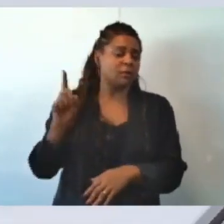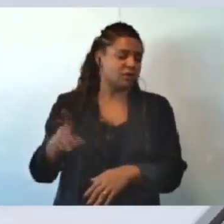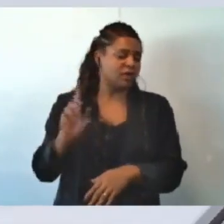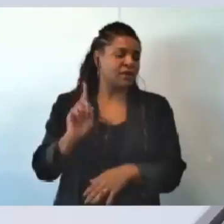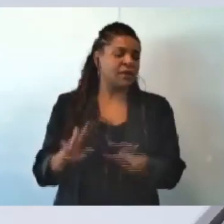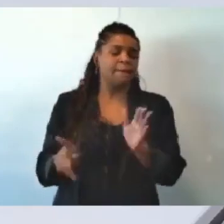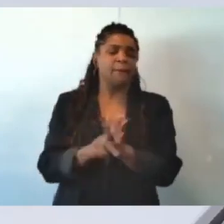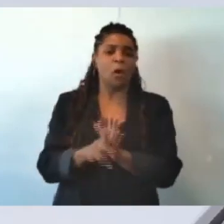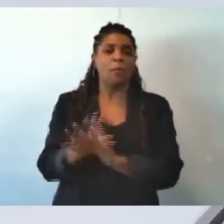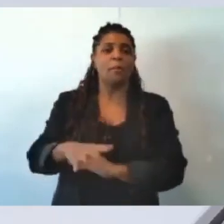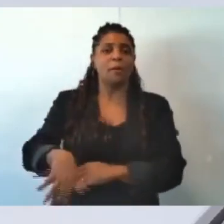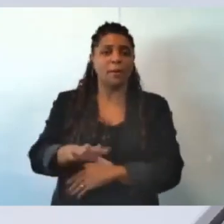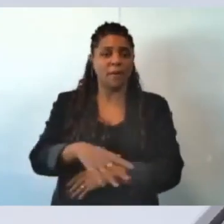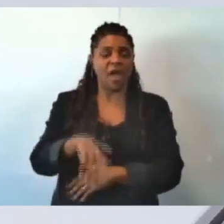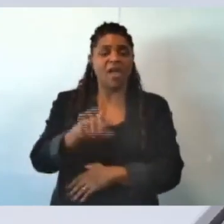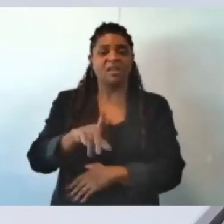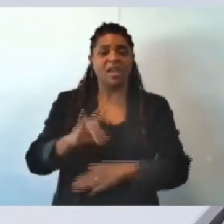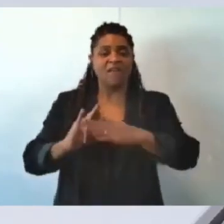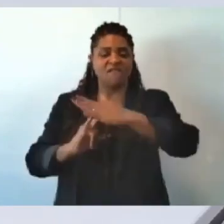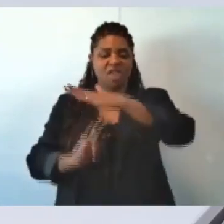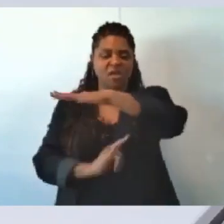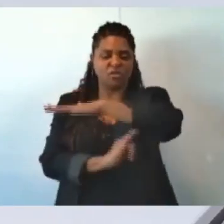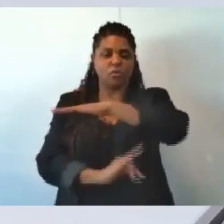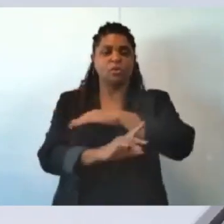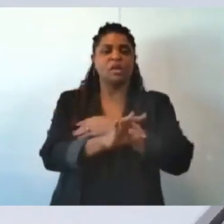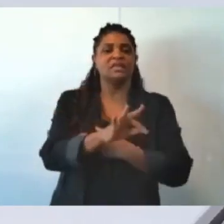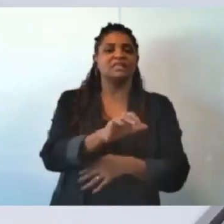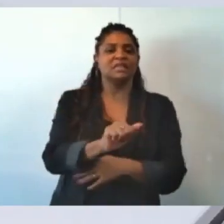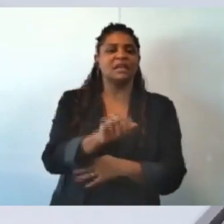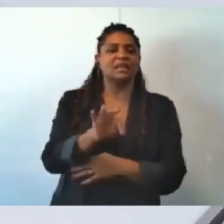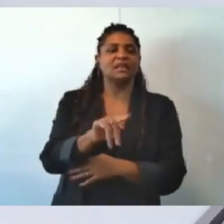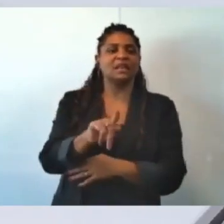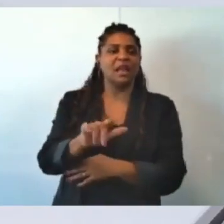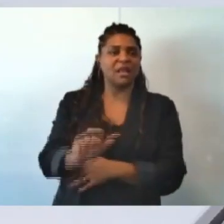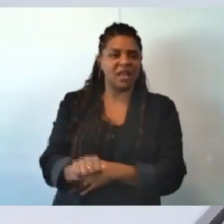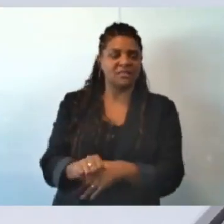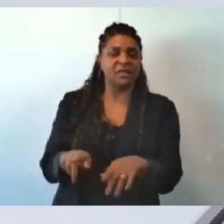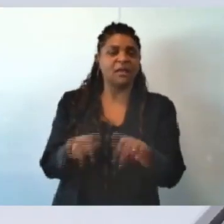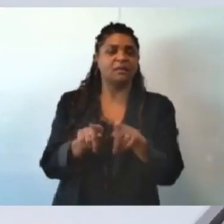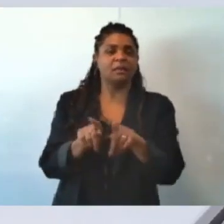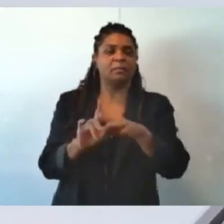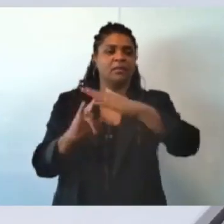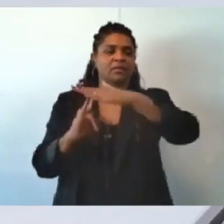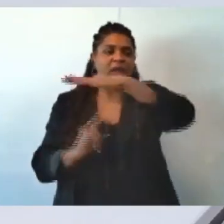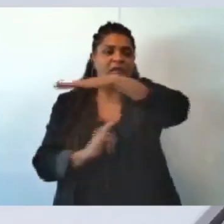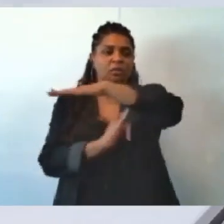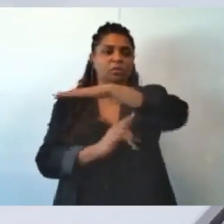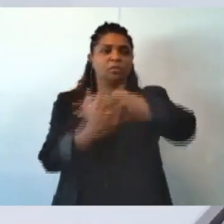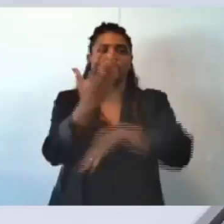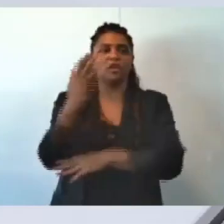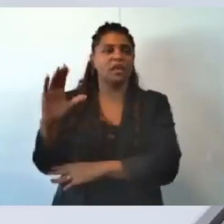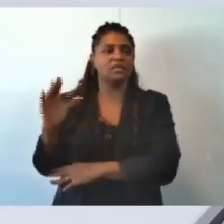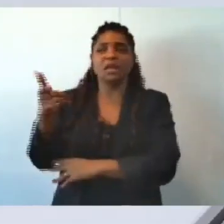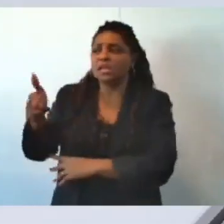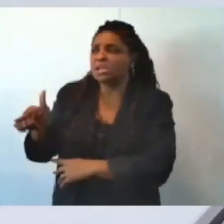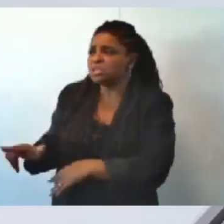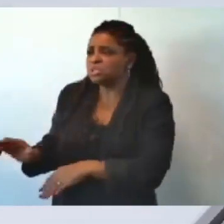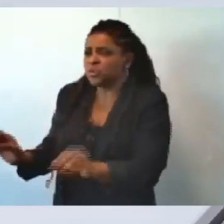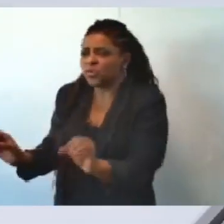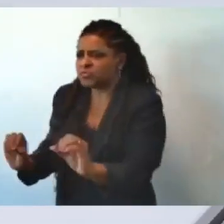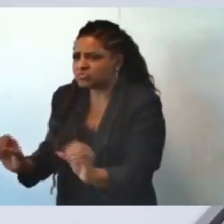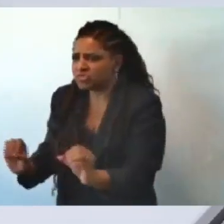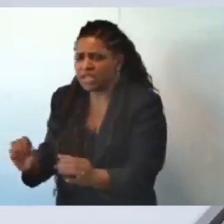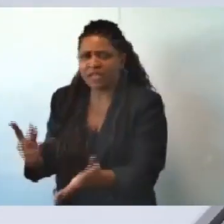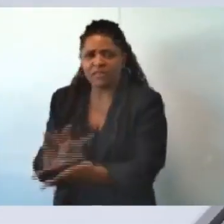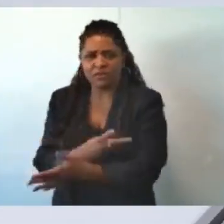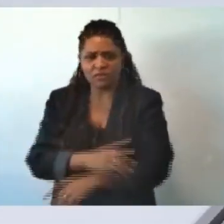viaduto de Santa Teresa e o viaduto da Floresta, e, novamente, não vai acontecer nada com as pessoas, né, se futuramente a gente vê e a gente já está